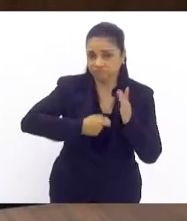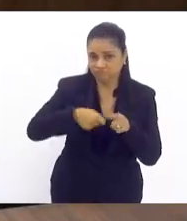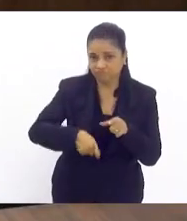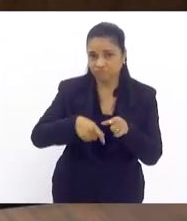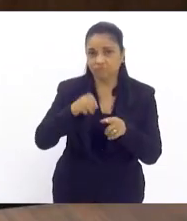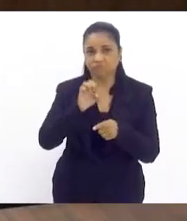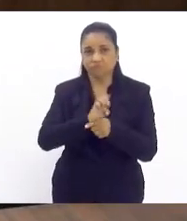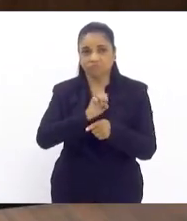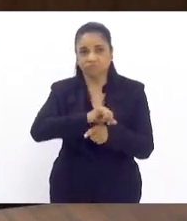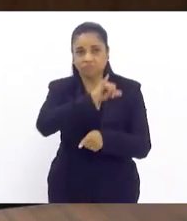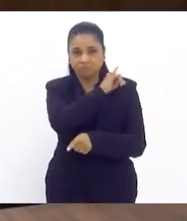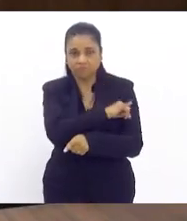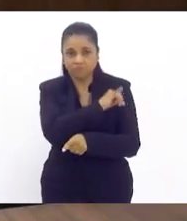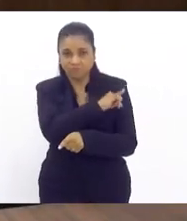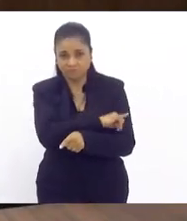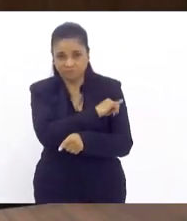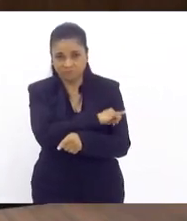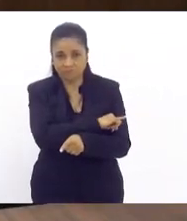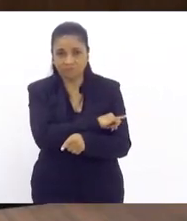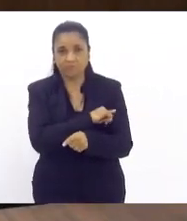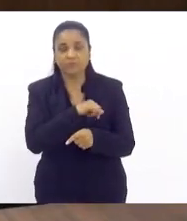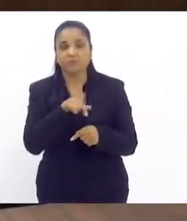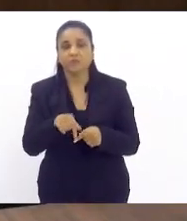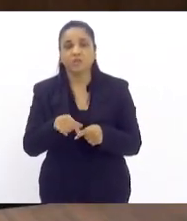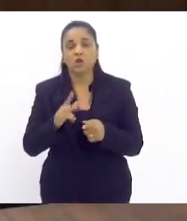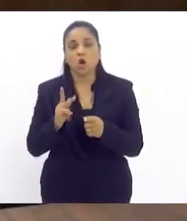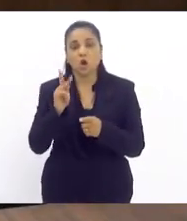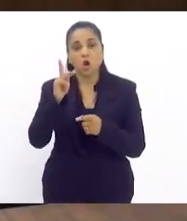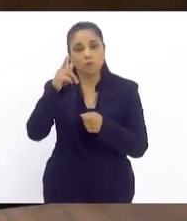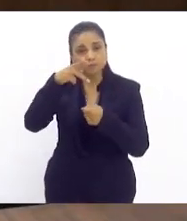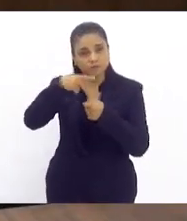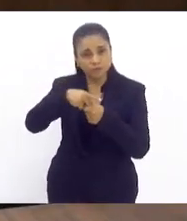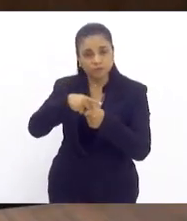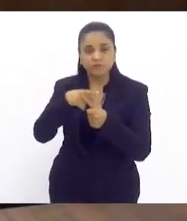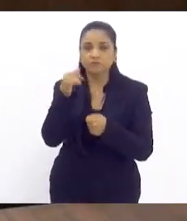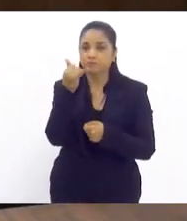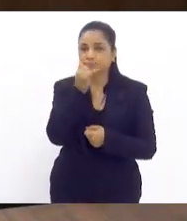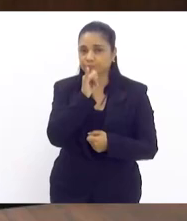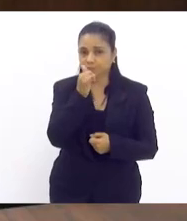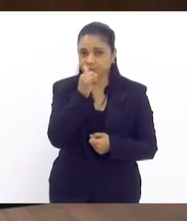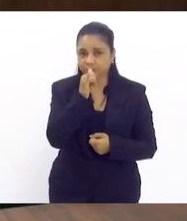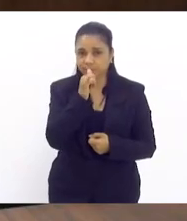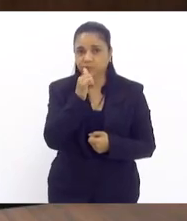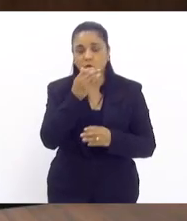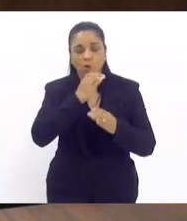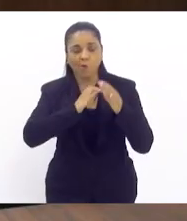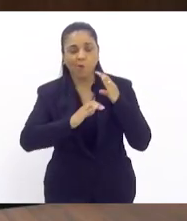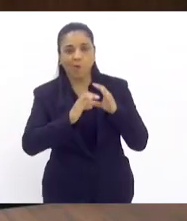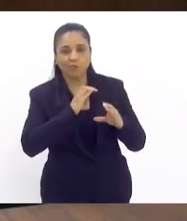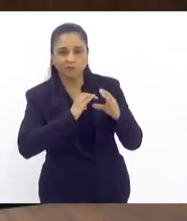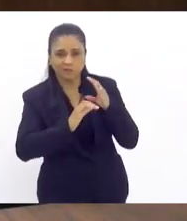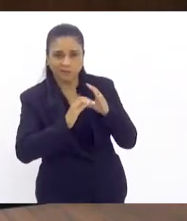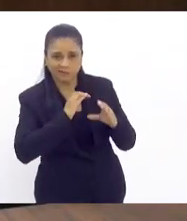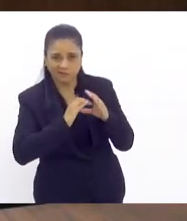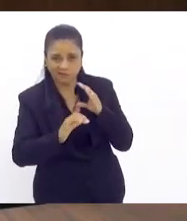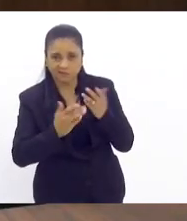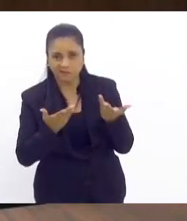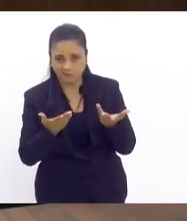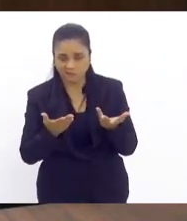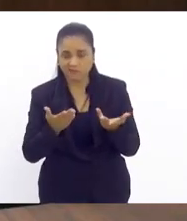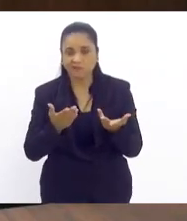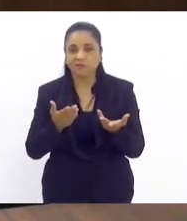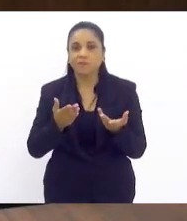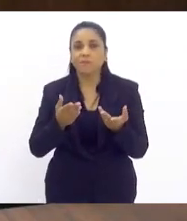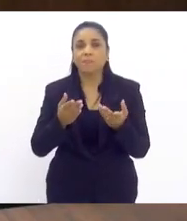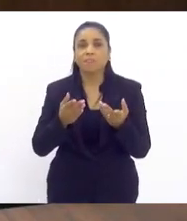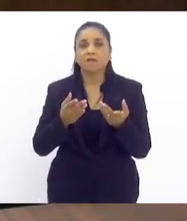do nosso estado, no que se fala, no que se tange com relação a combustível, energia elétrica, telecomunicações, e está